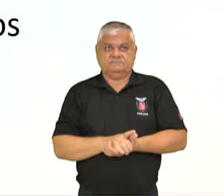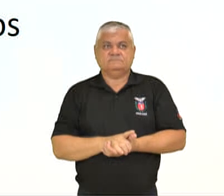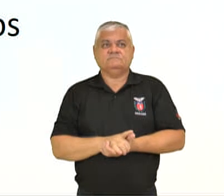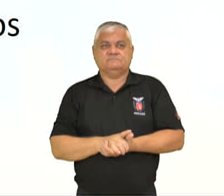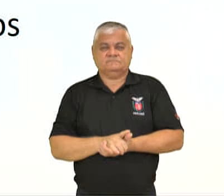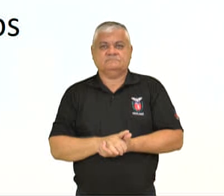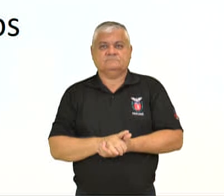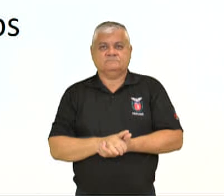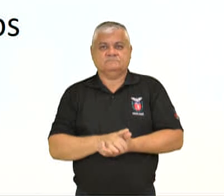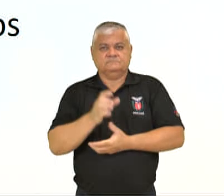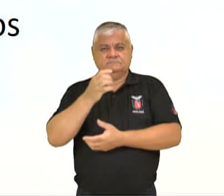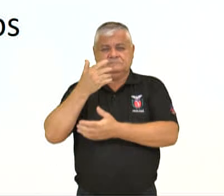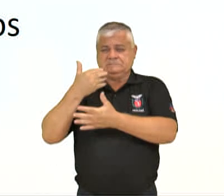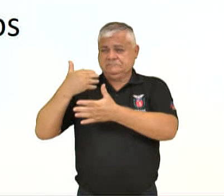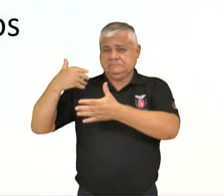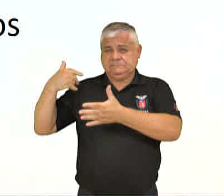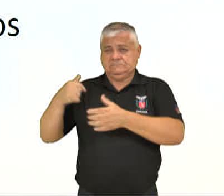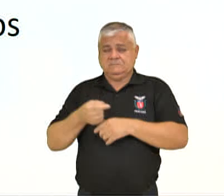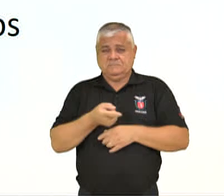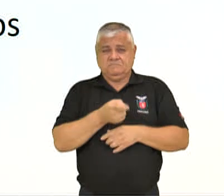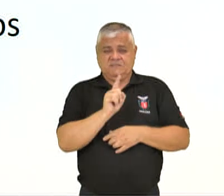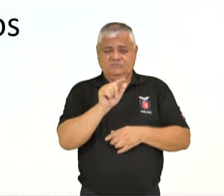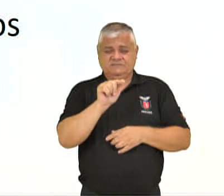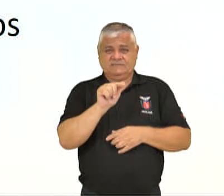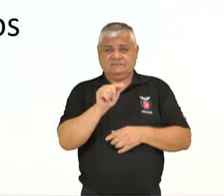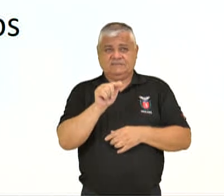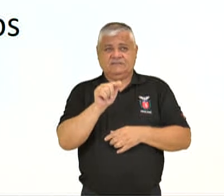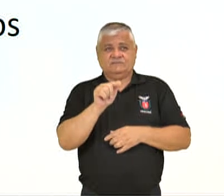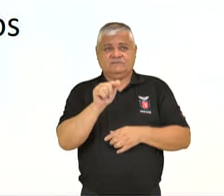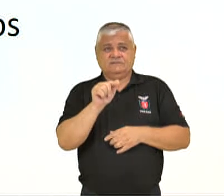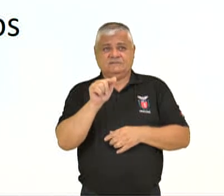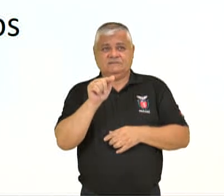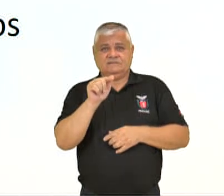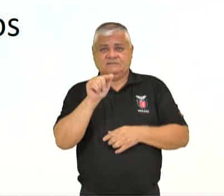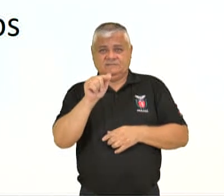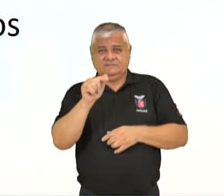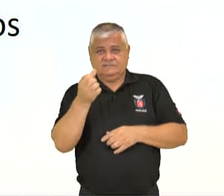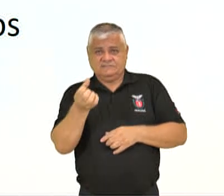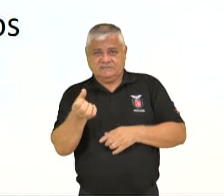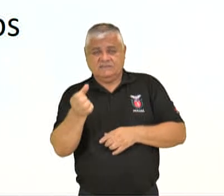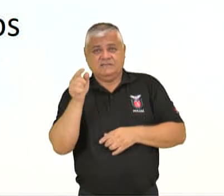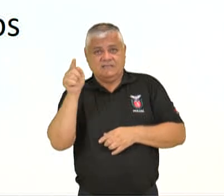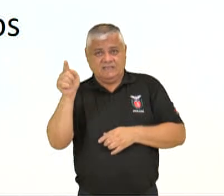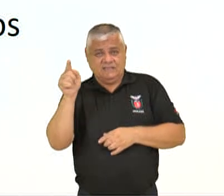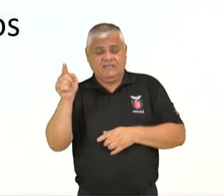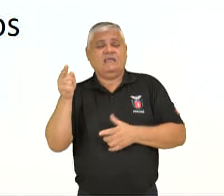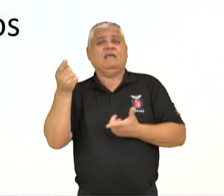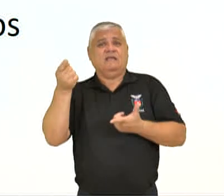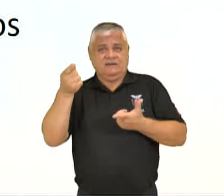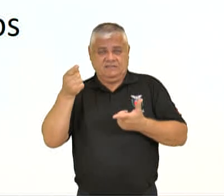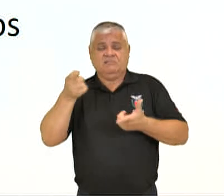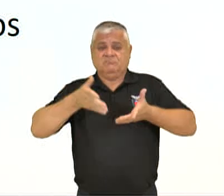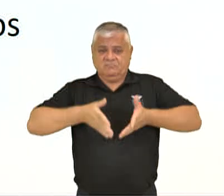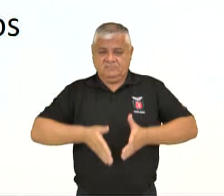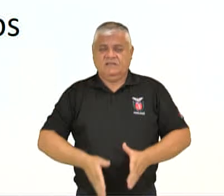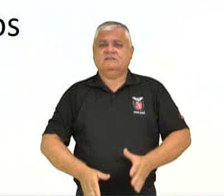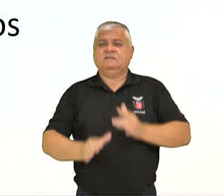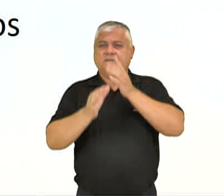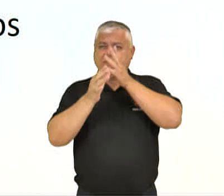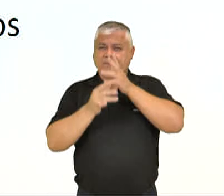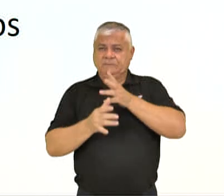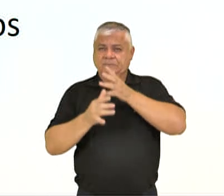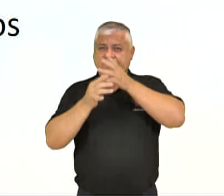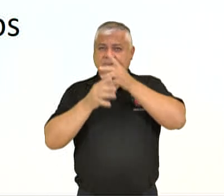Em 1776, foi o filósofo e economista escocês Adam Smith que publica seus estudos